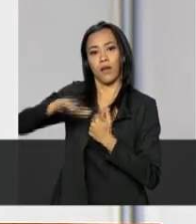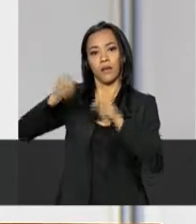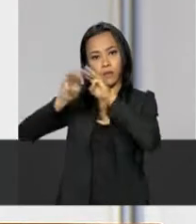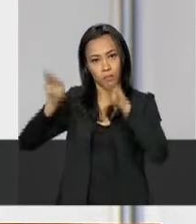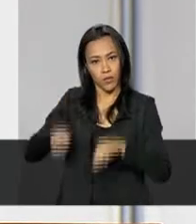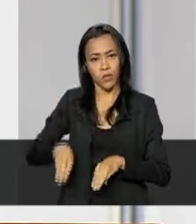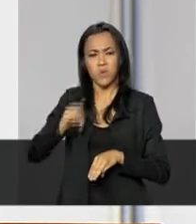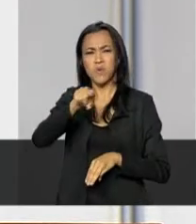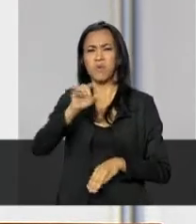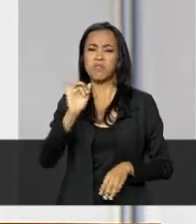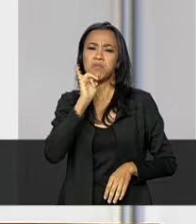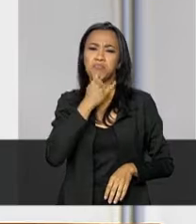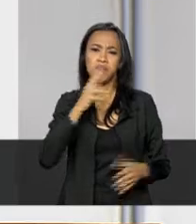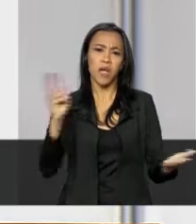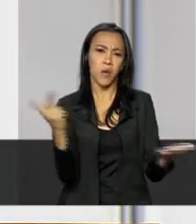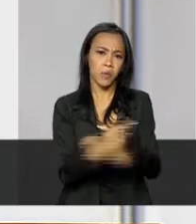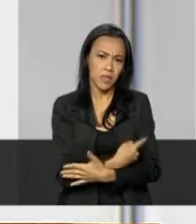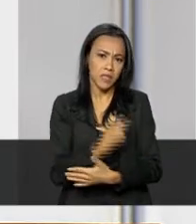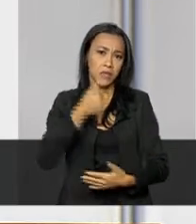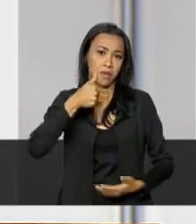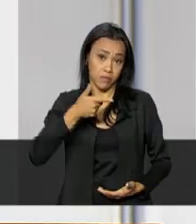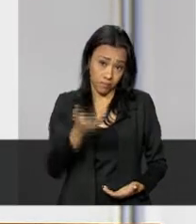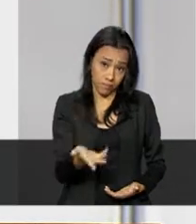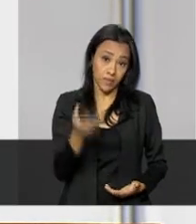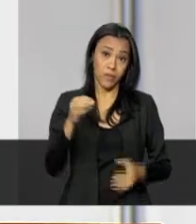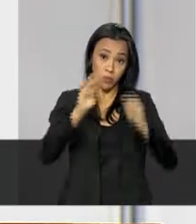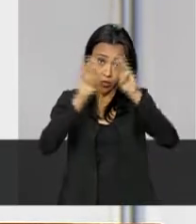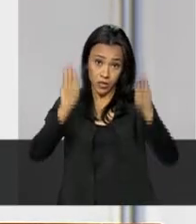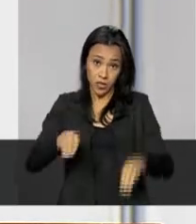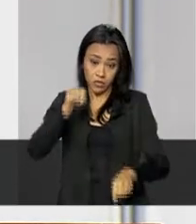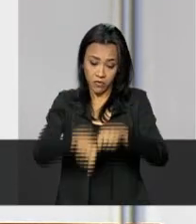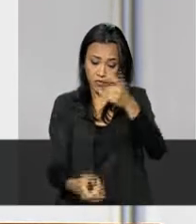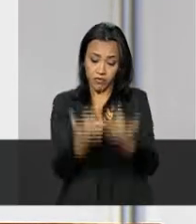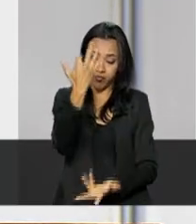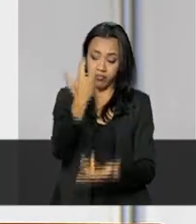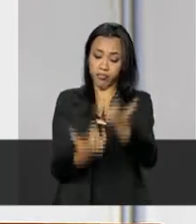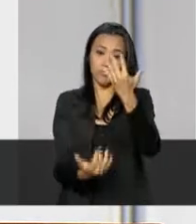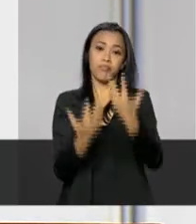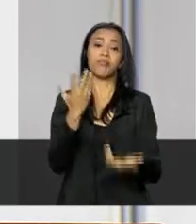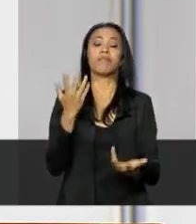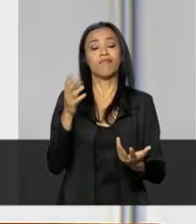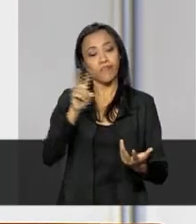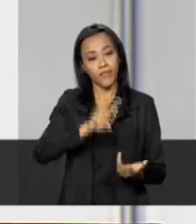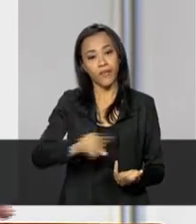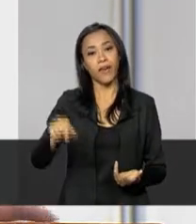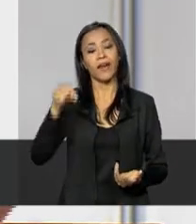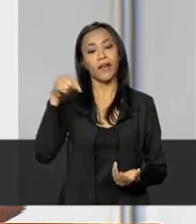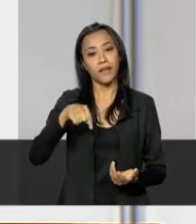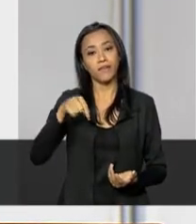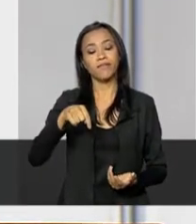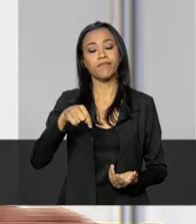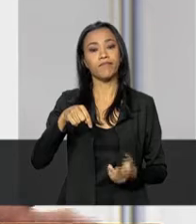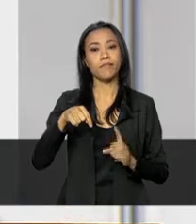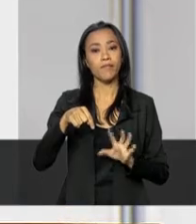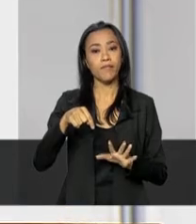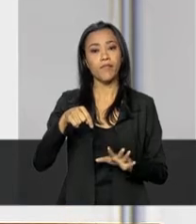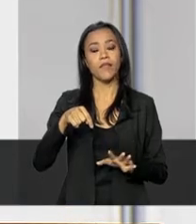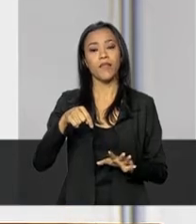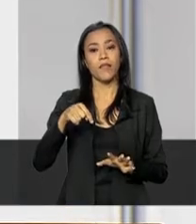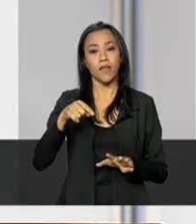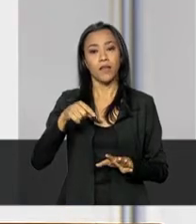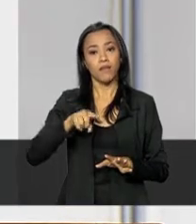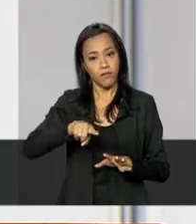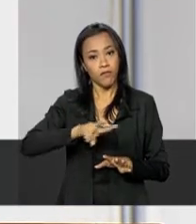tragédia de ontem vai se transformar em algo que e não apenas de se destinar a